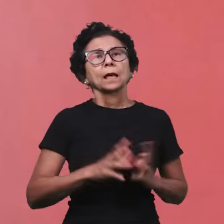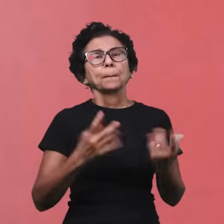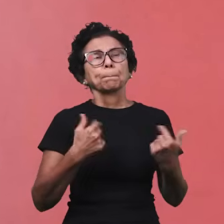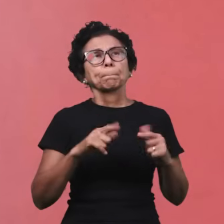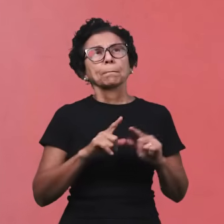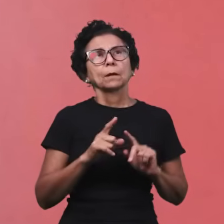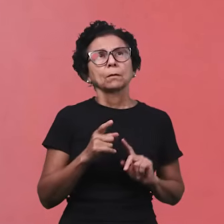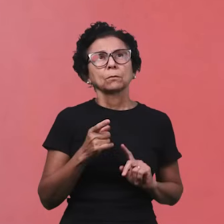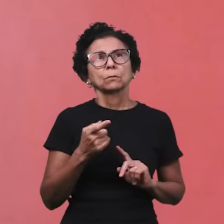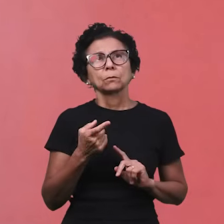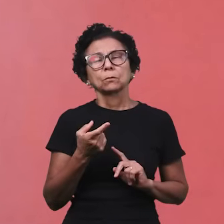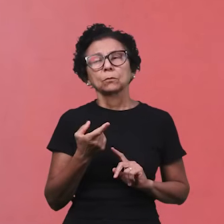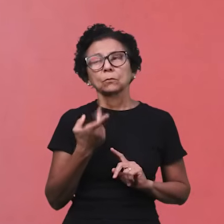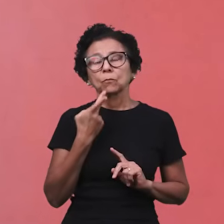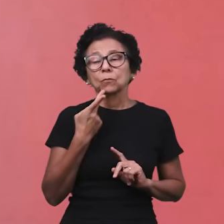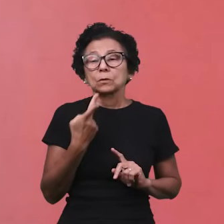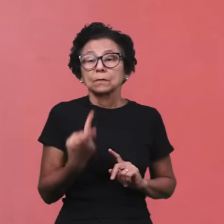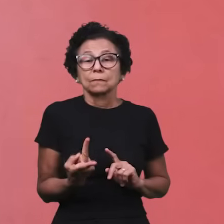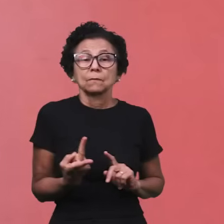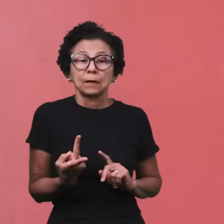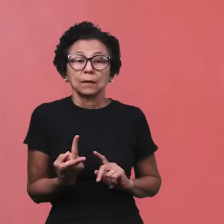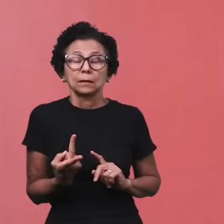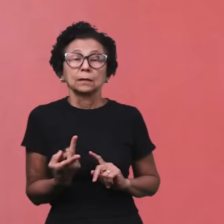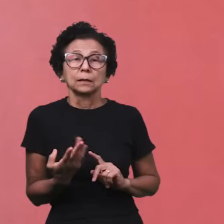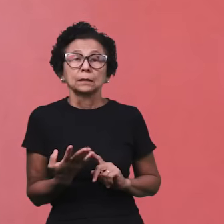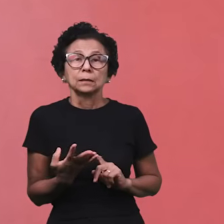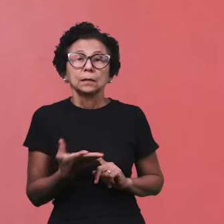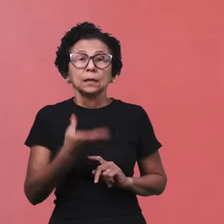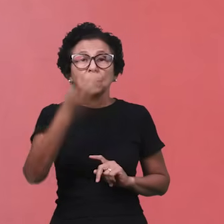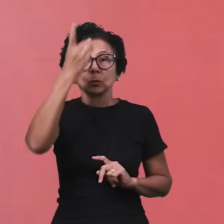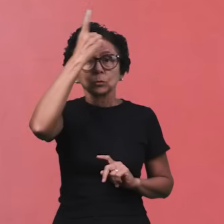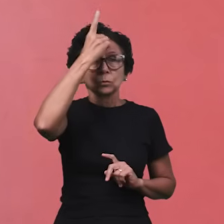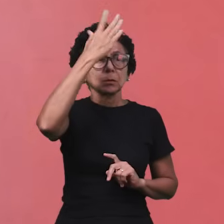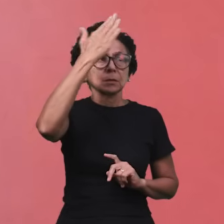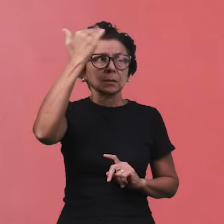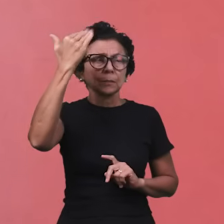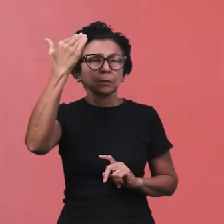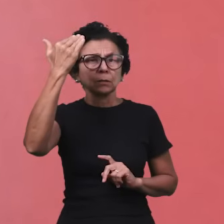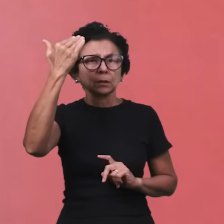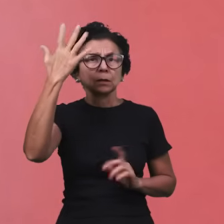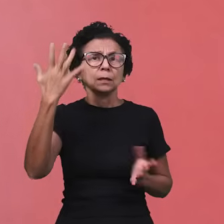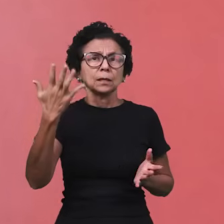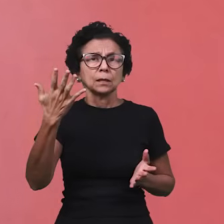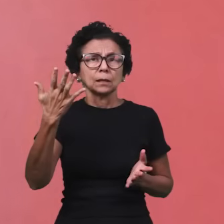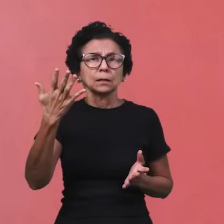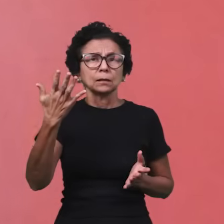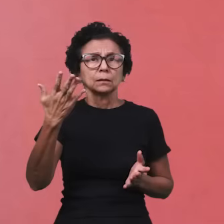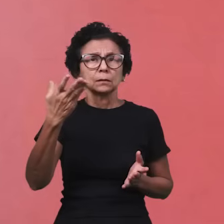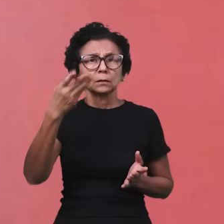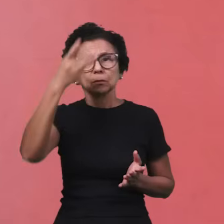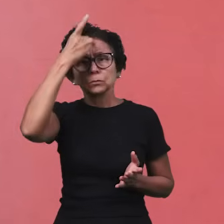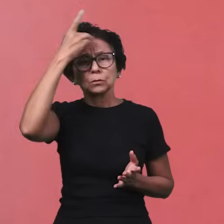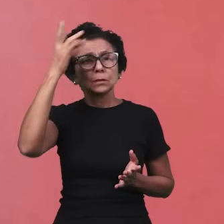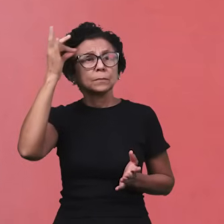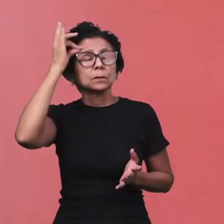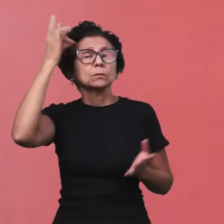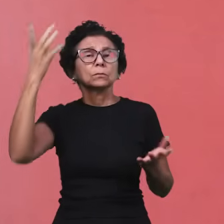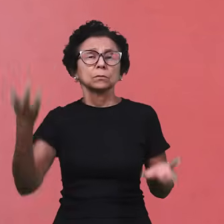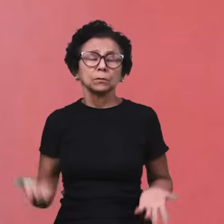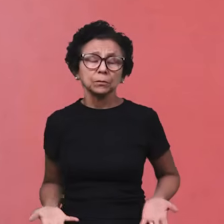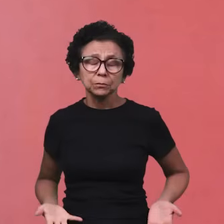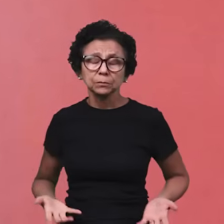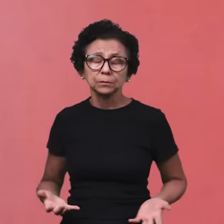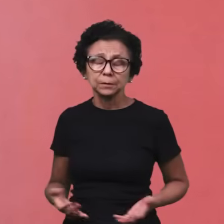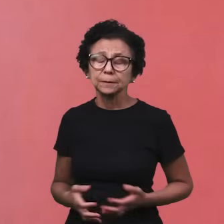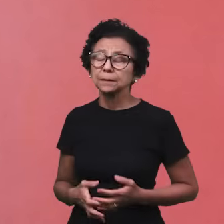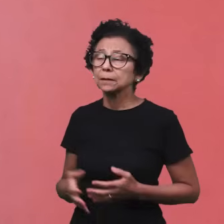está falando, quando você fala, a sabedoria é um dom espiritual. E quando o Senhor está te usando, ele está te usando. Às